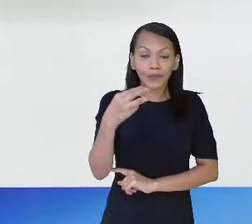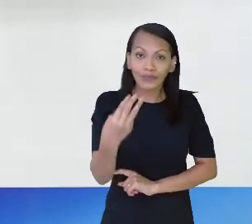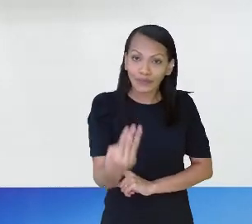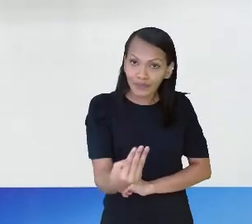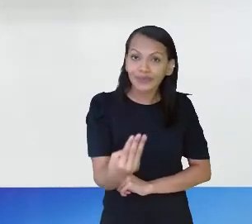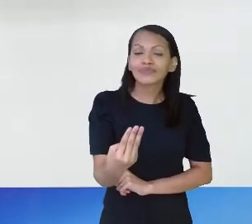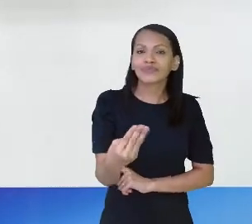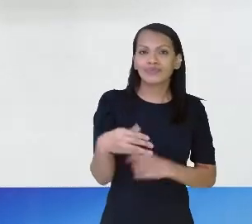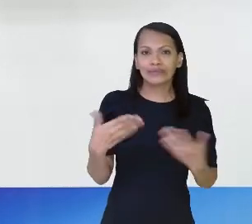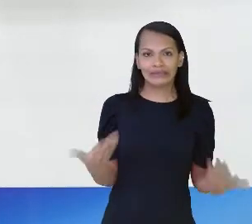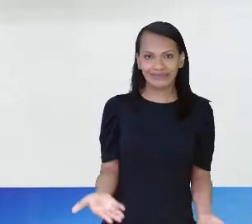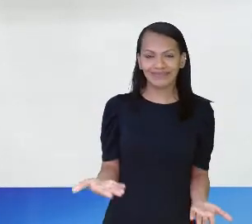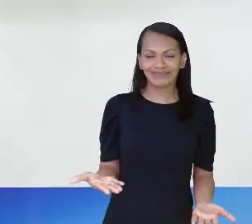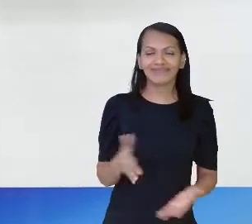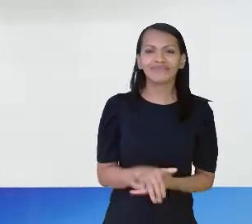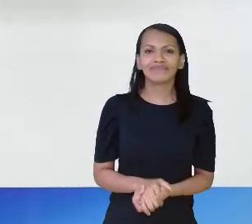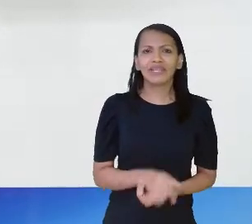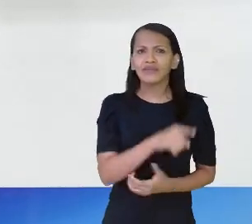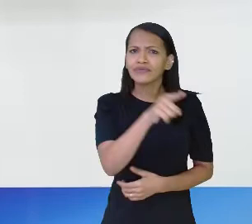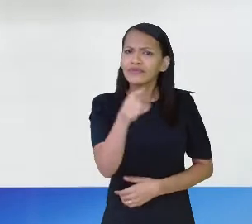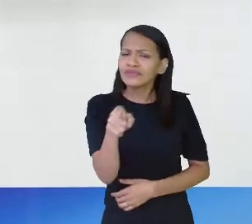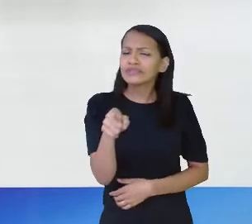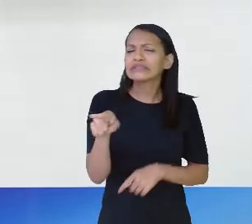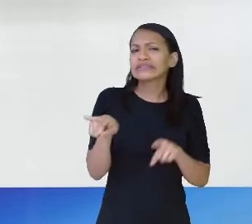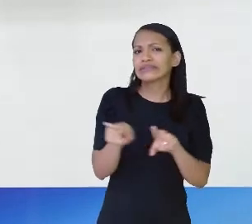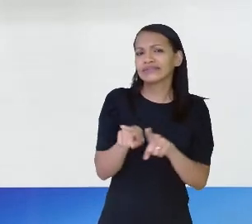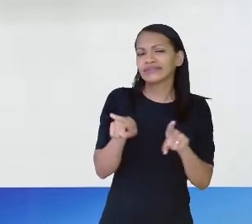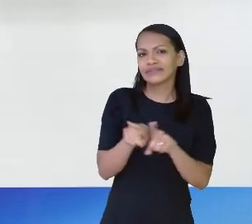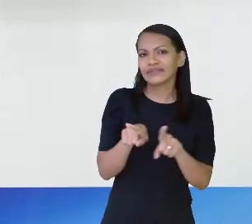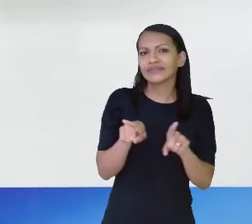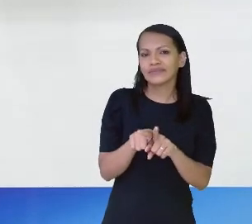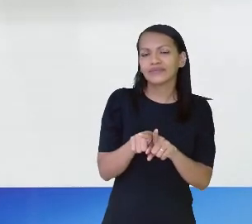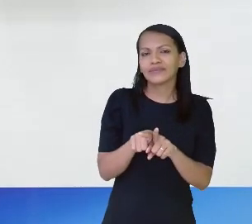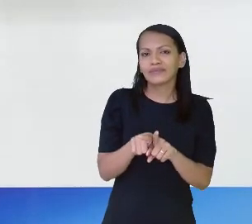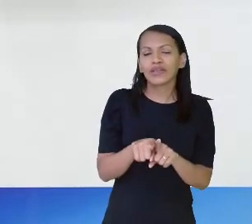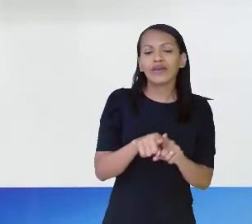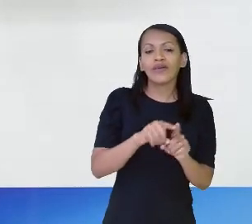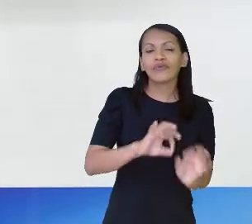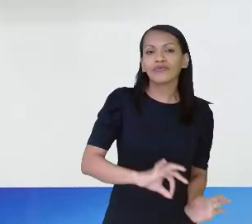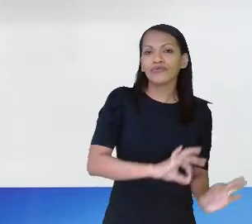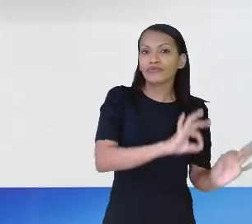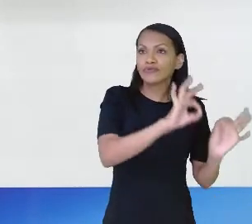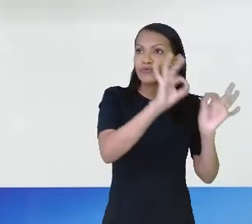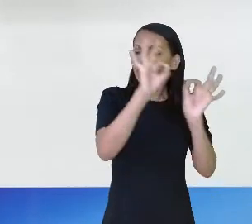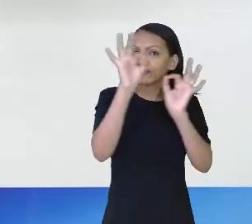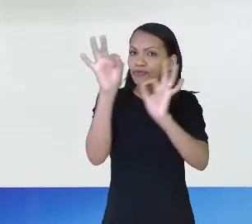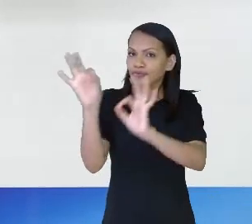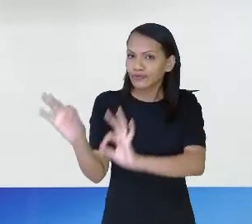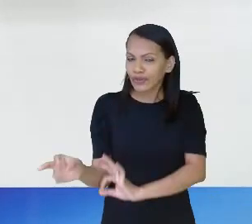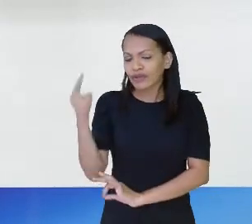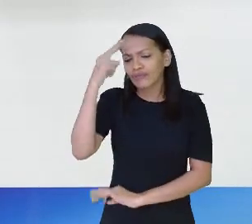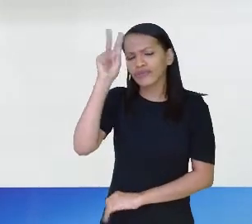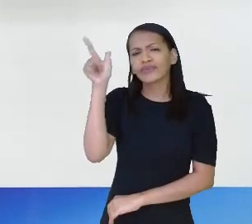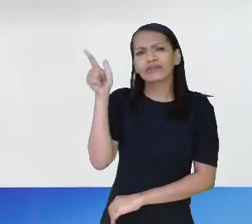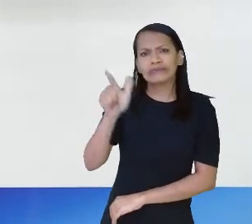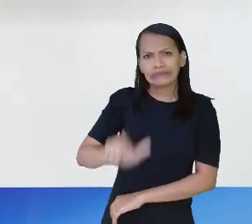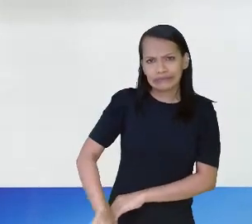já está por aqui. Vocês têm também a opção de assistir a reprise a partir das 18 horas.